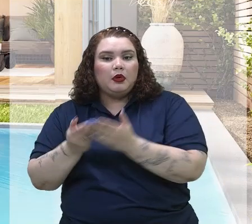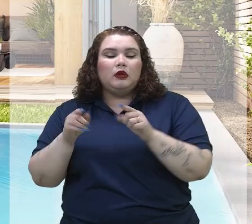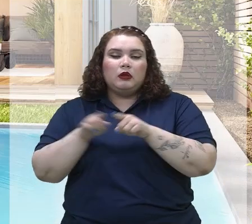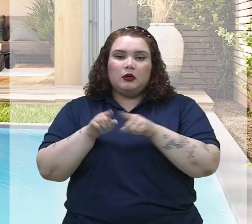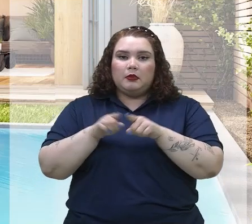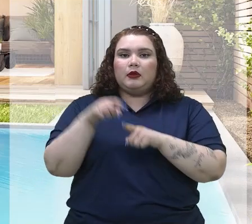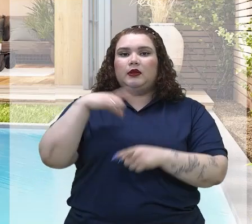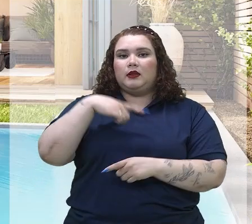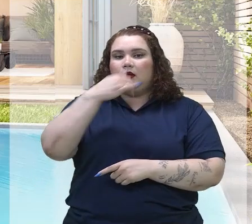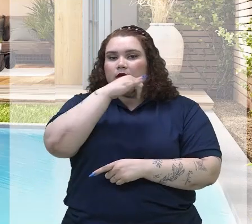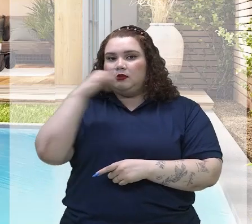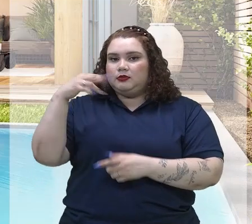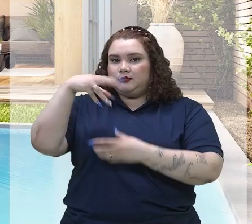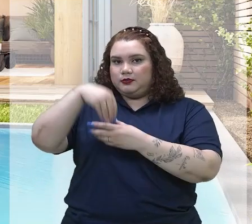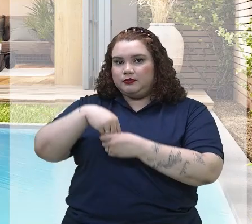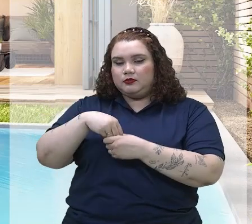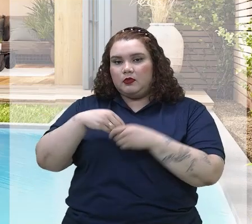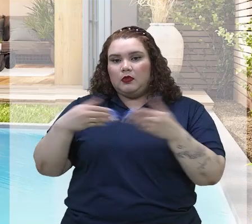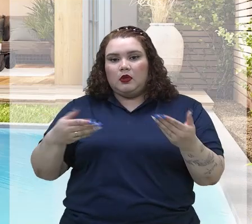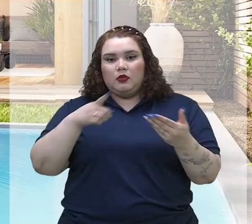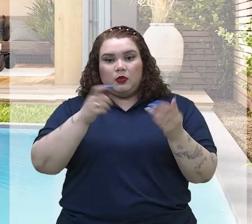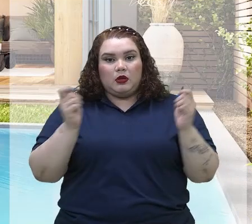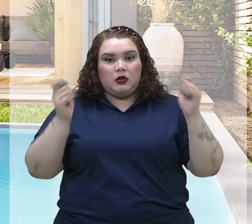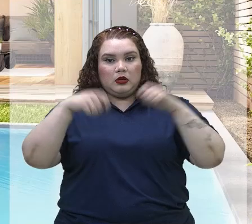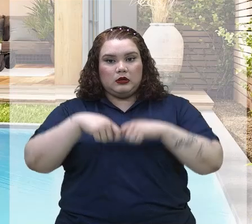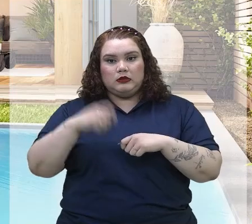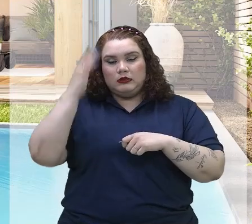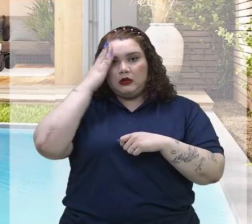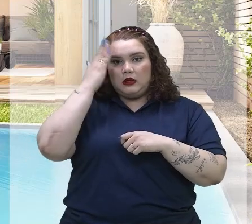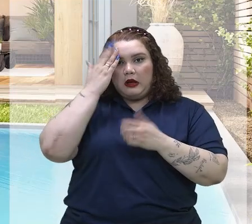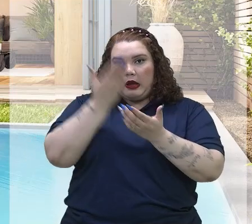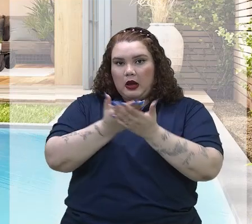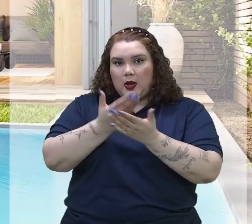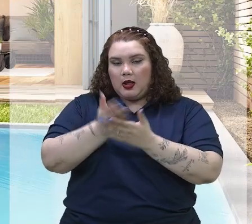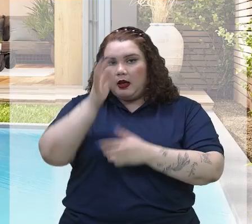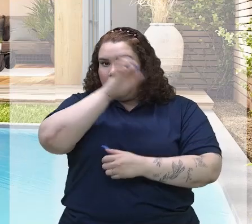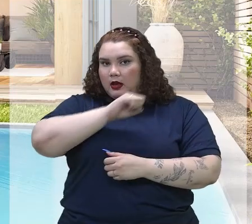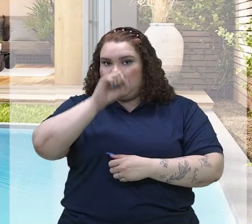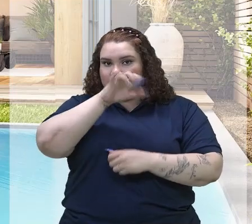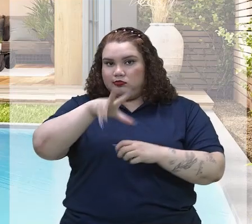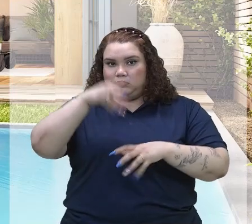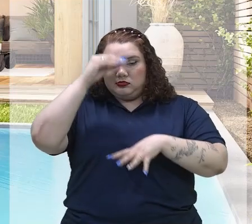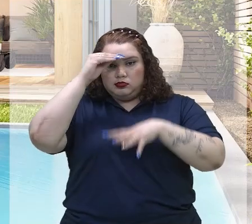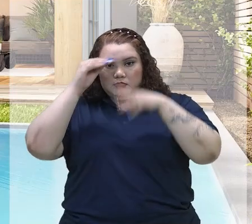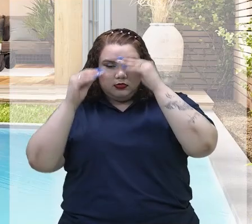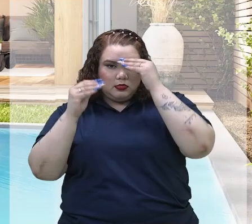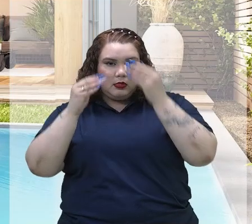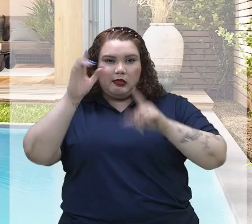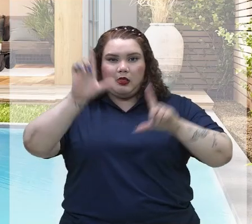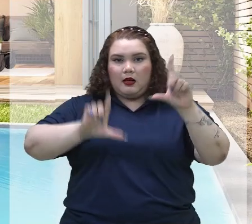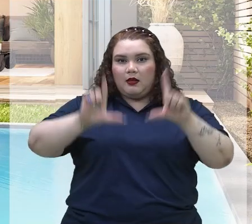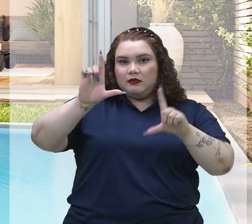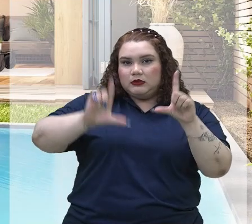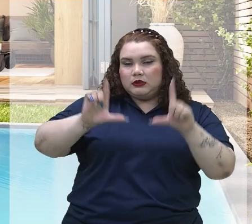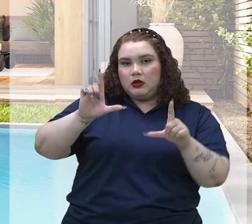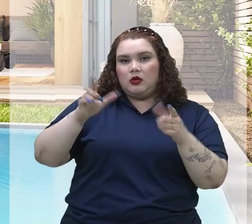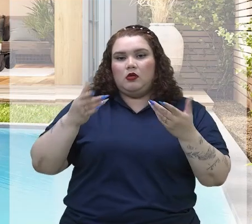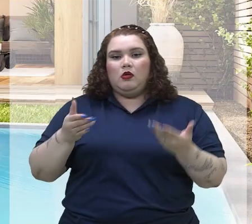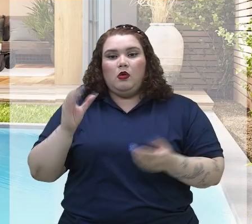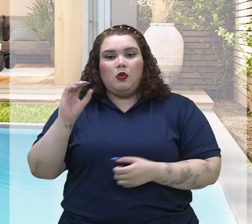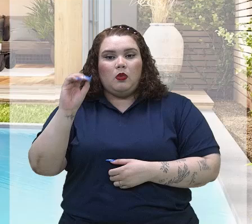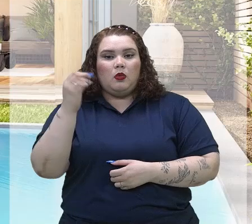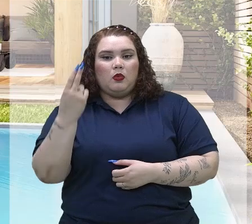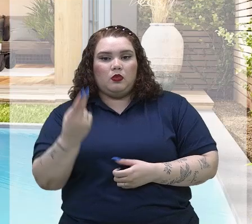você consiga ler esta aula, que pode ser através da TV, ou também você